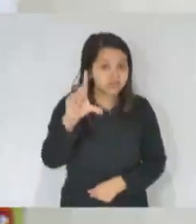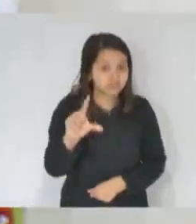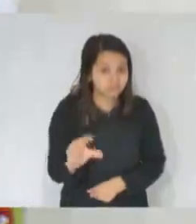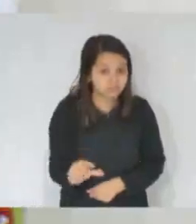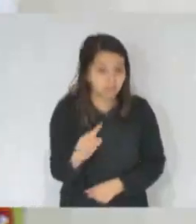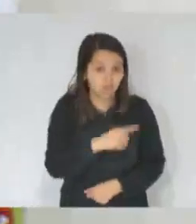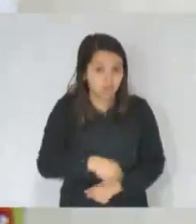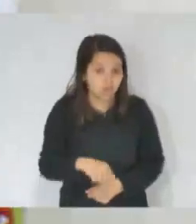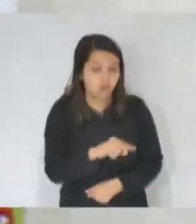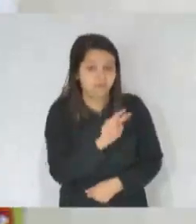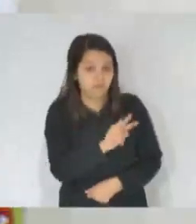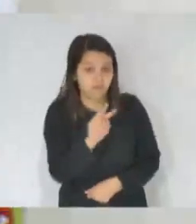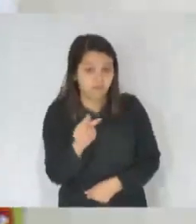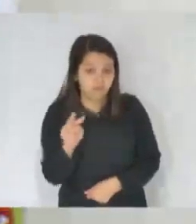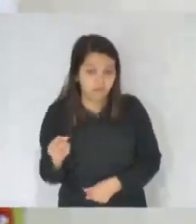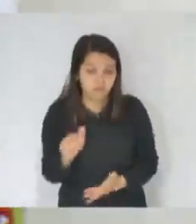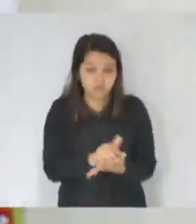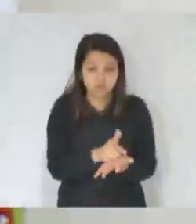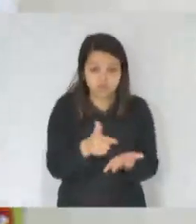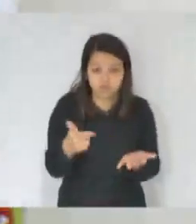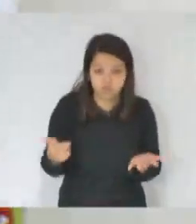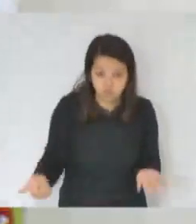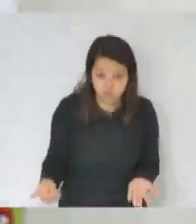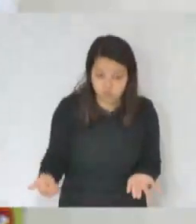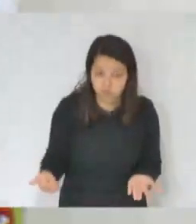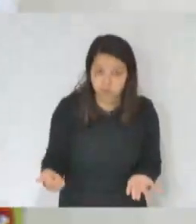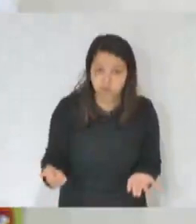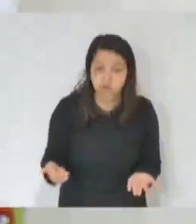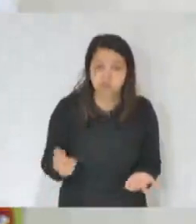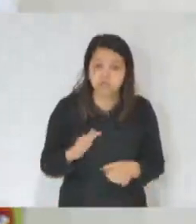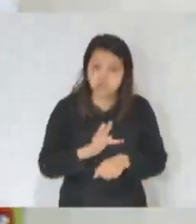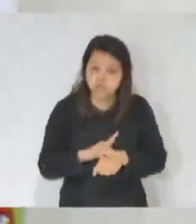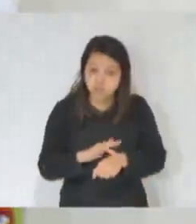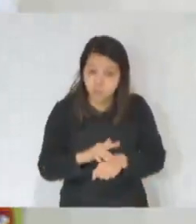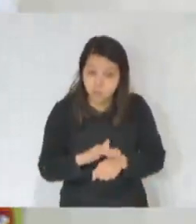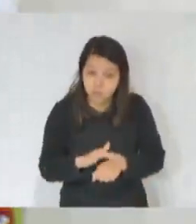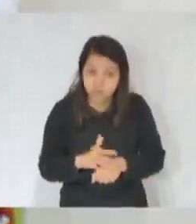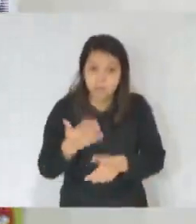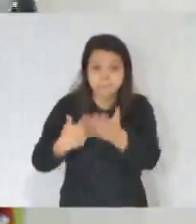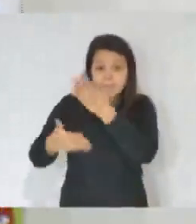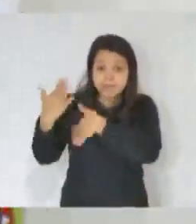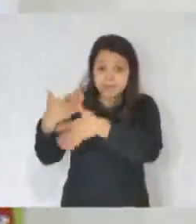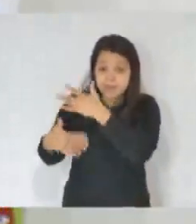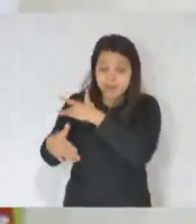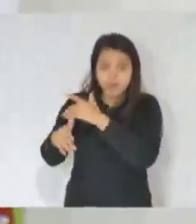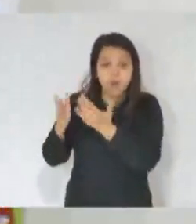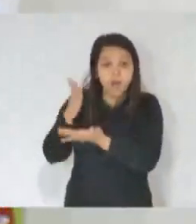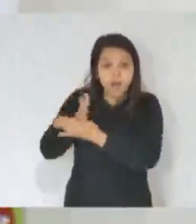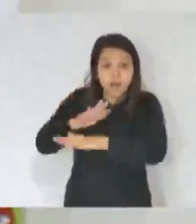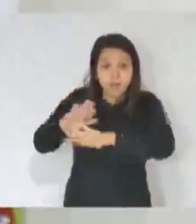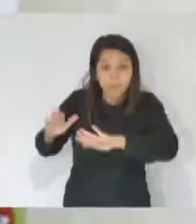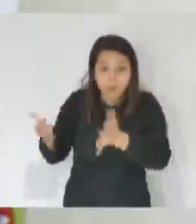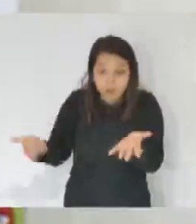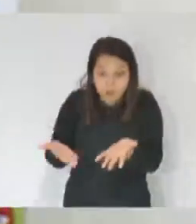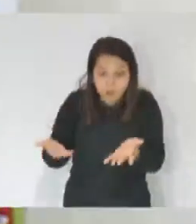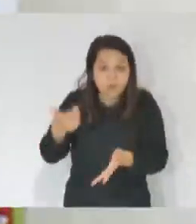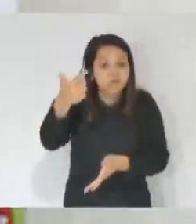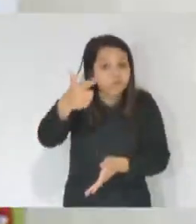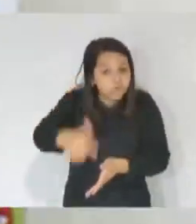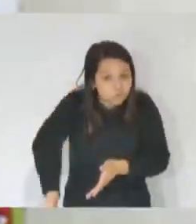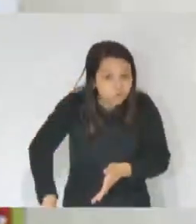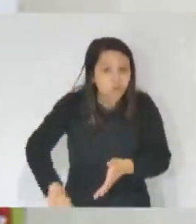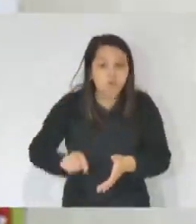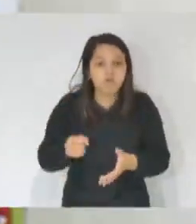deputada Paulinha, as manchetes, volta e meia, doenças que já não existiam mais estão voltando. Nós temos que aumentar